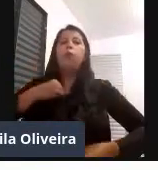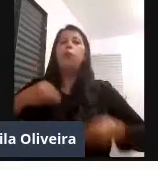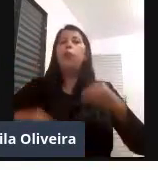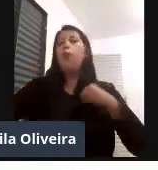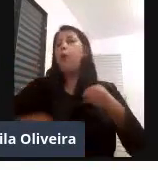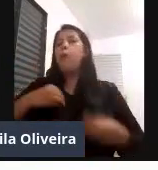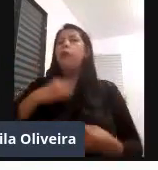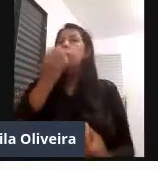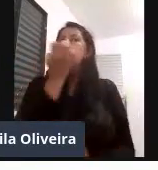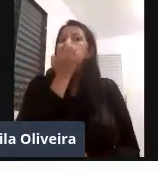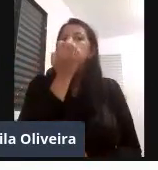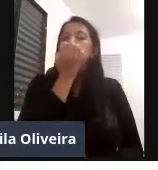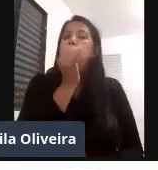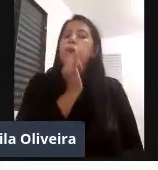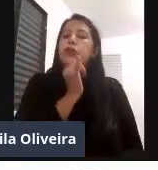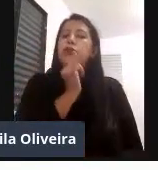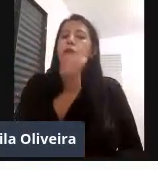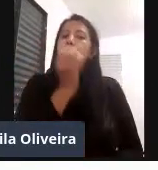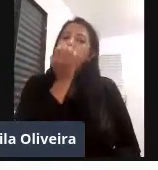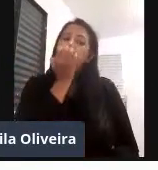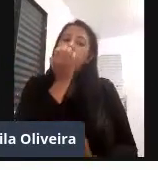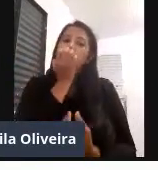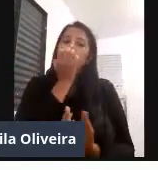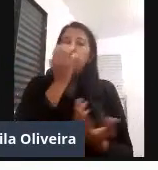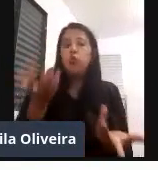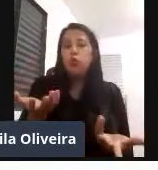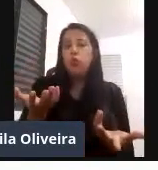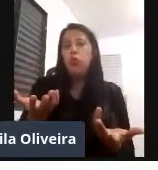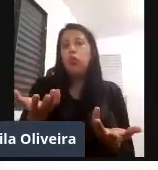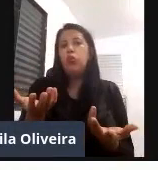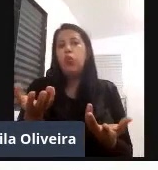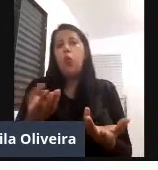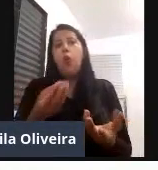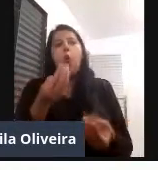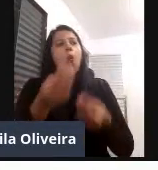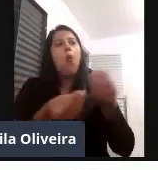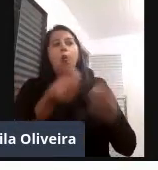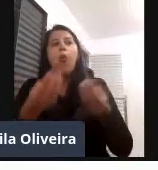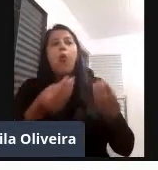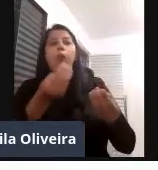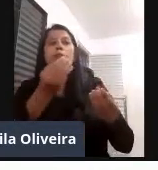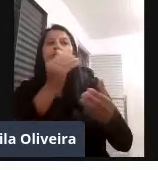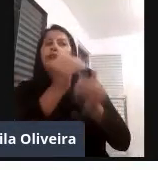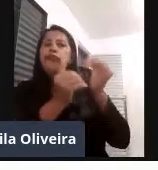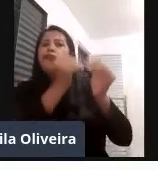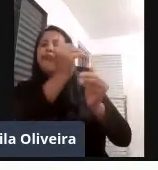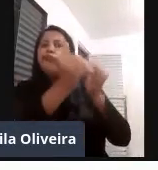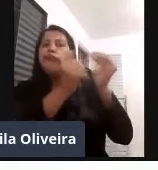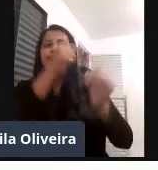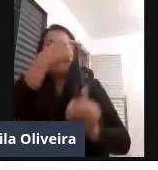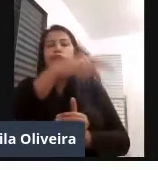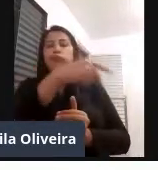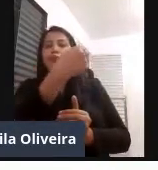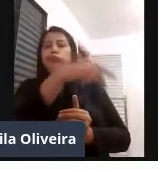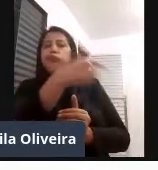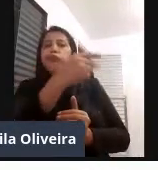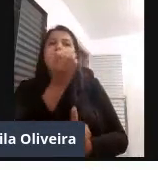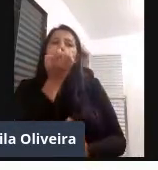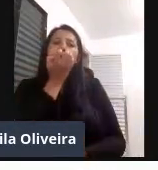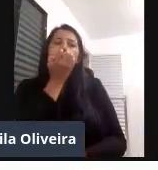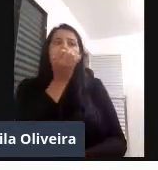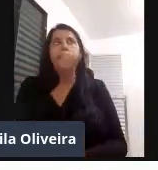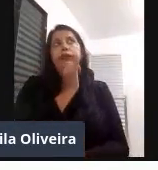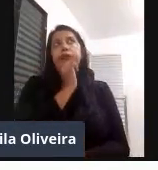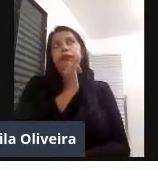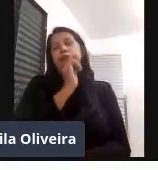um cachorro, de uma cadela, qual é o processo ali no momento que que aquela cadela está gerando